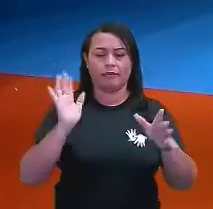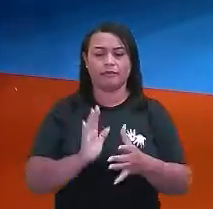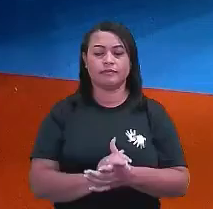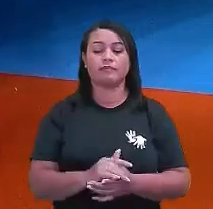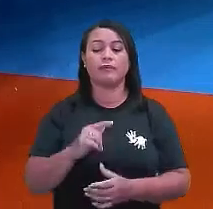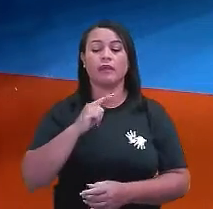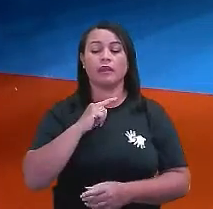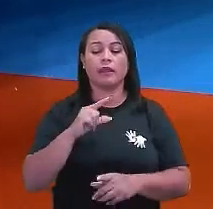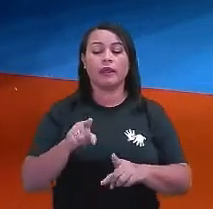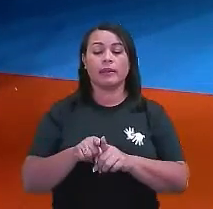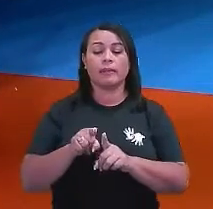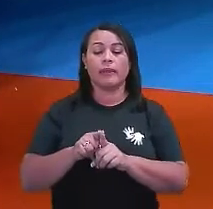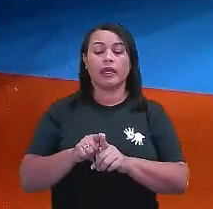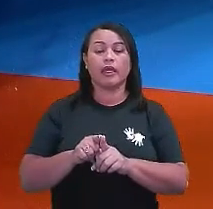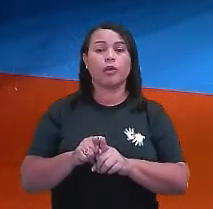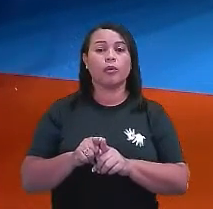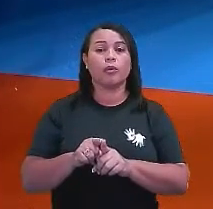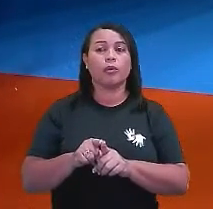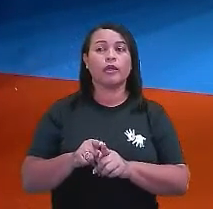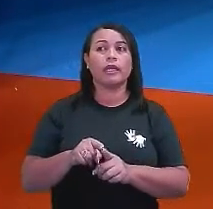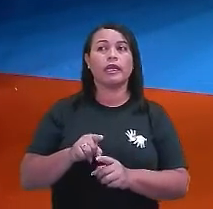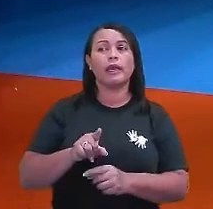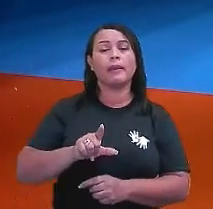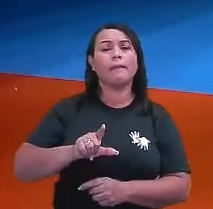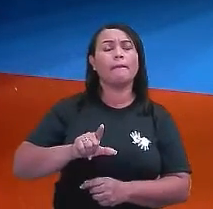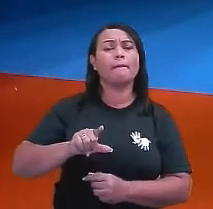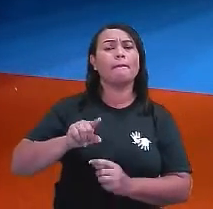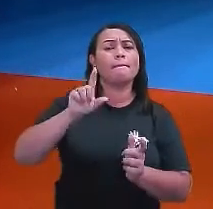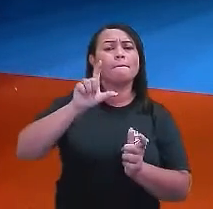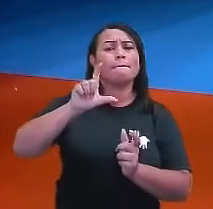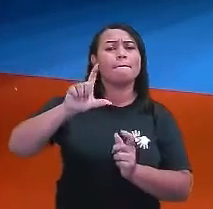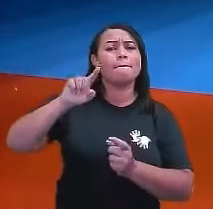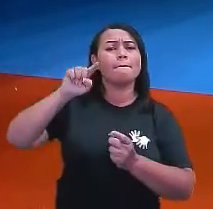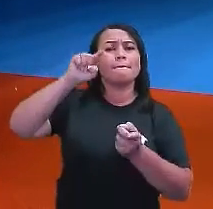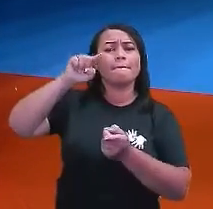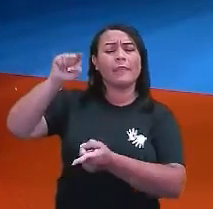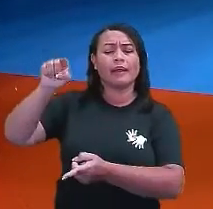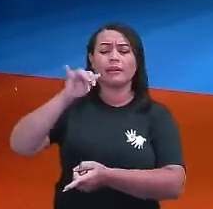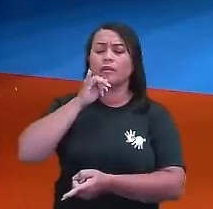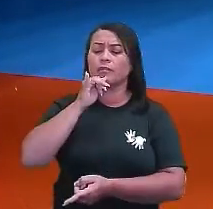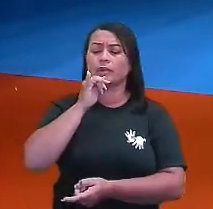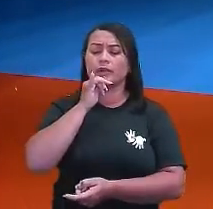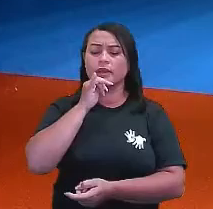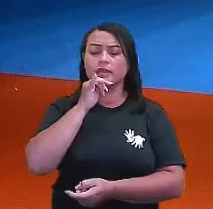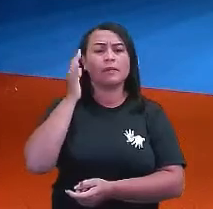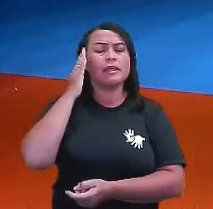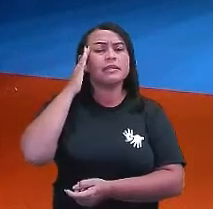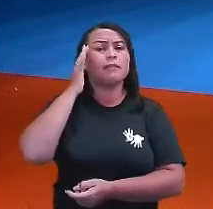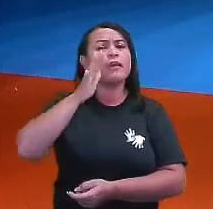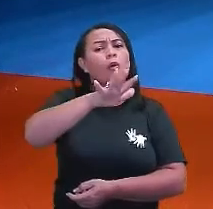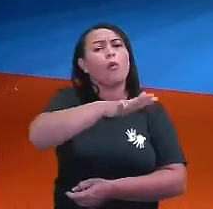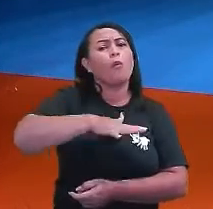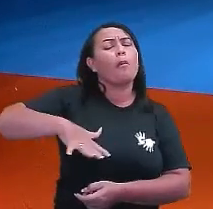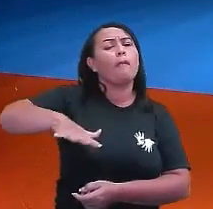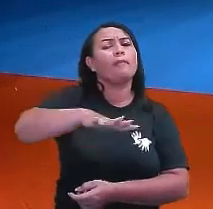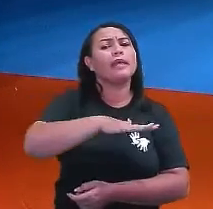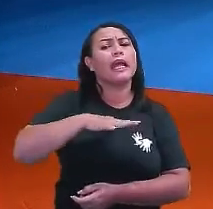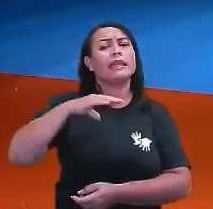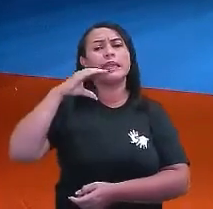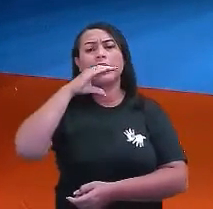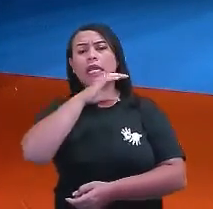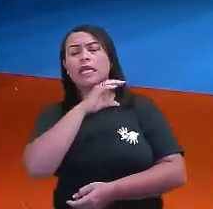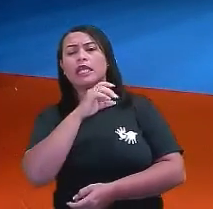um termômetro de parede, tá? Por quê? Eu preciso saber se o meu ambiente, qual é a temperatura desse ambiente.